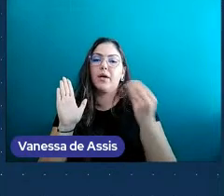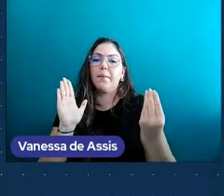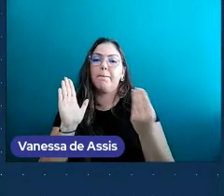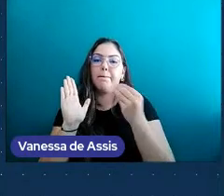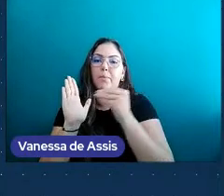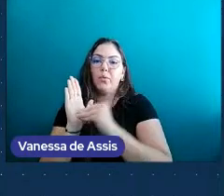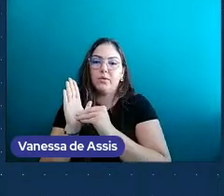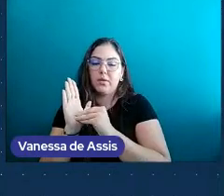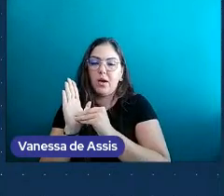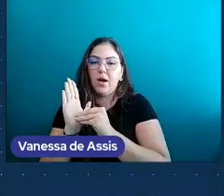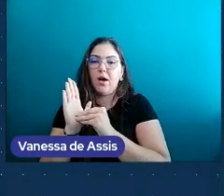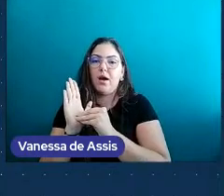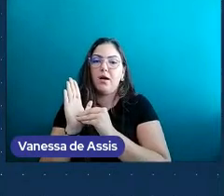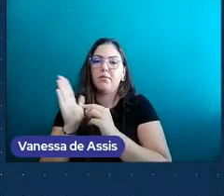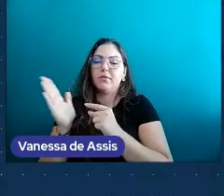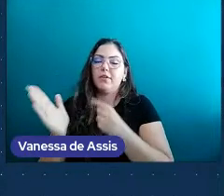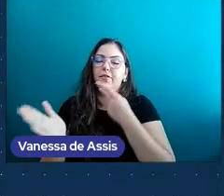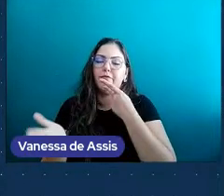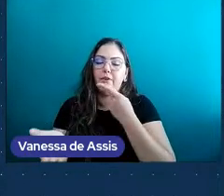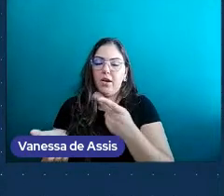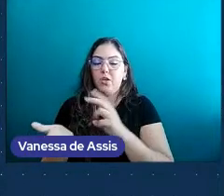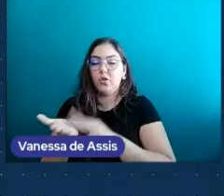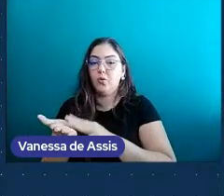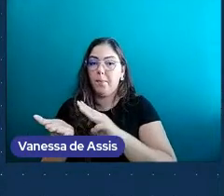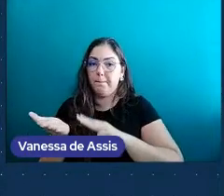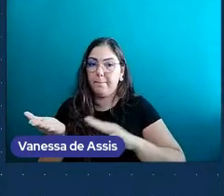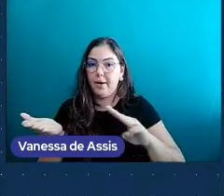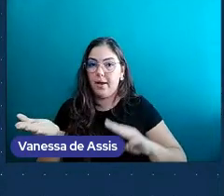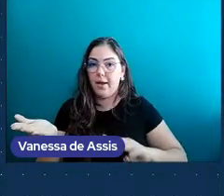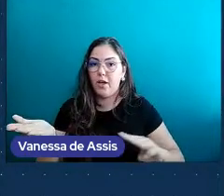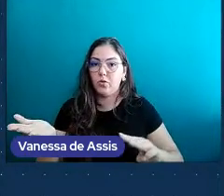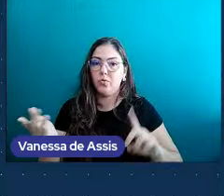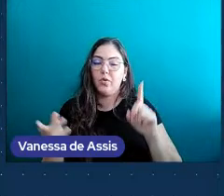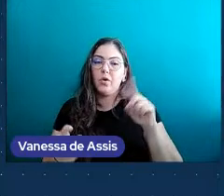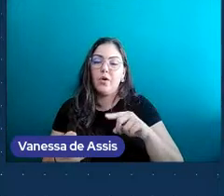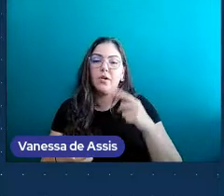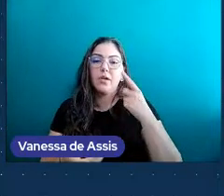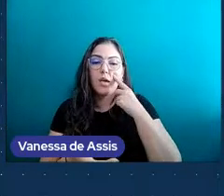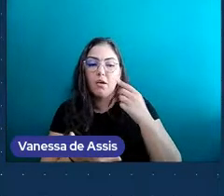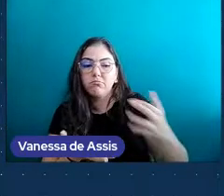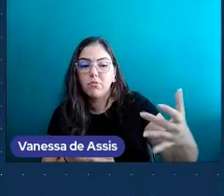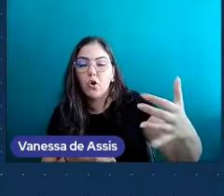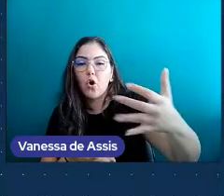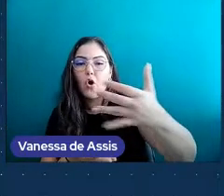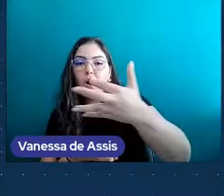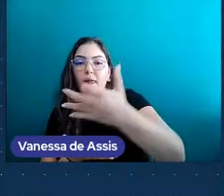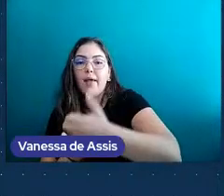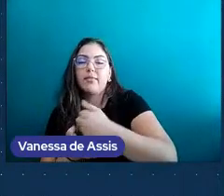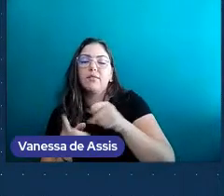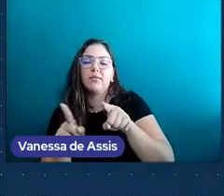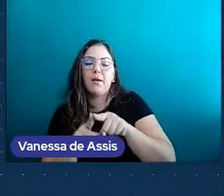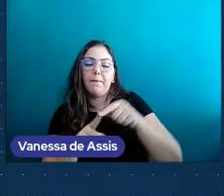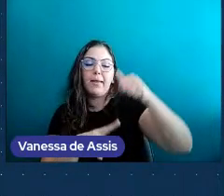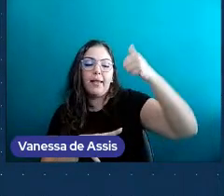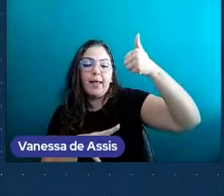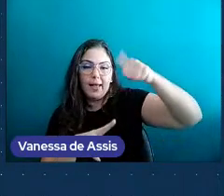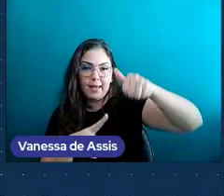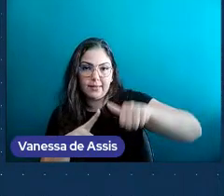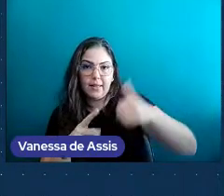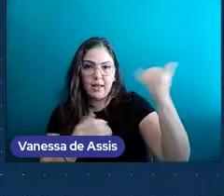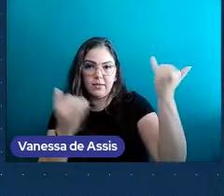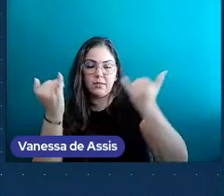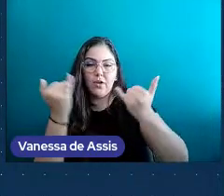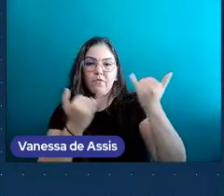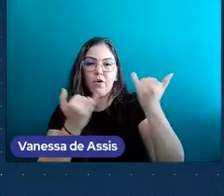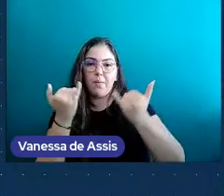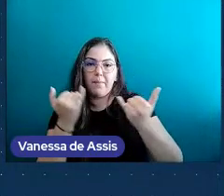na subseção do método, que é de procedimentos de coleta, dizer quem fez a coleta, quem fez a análise e qual é a formação